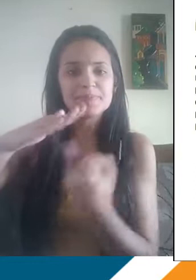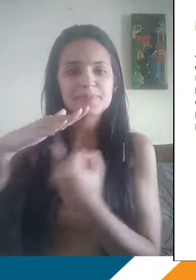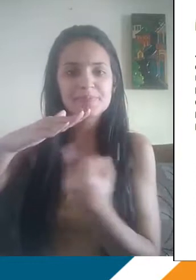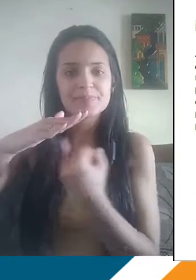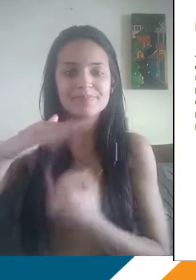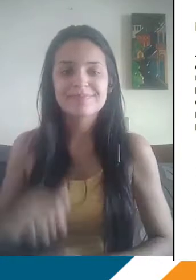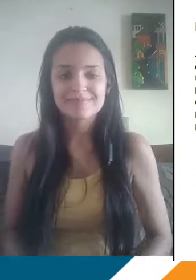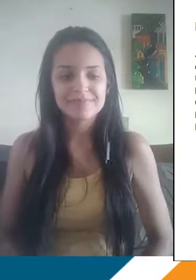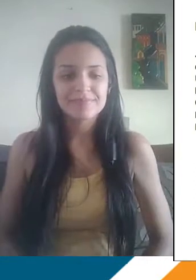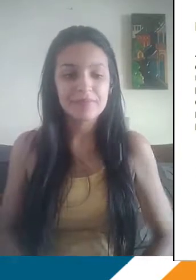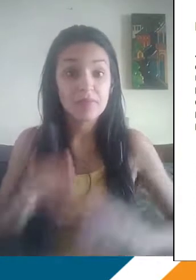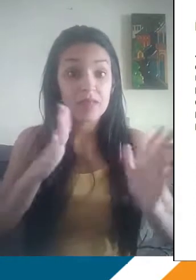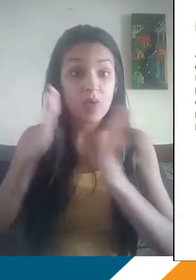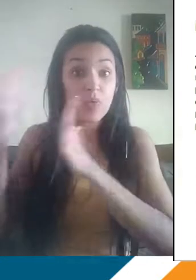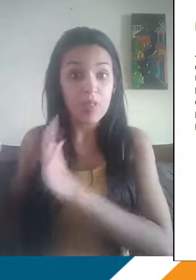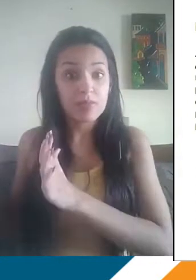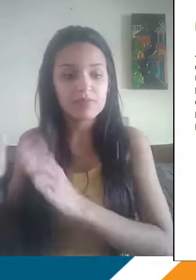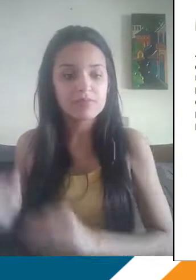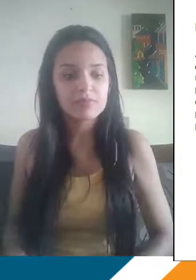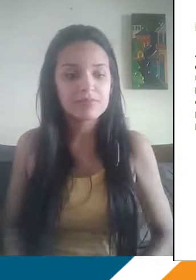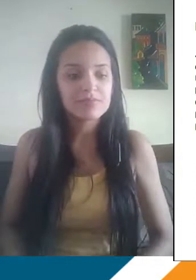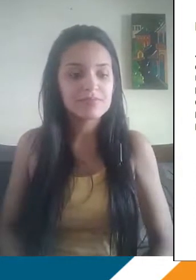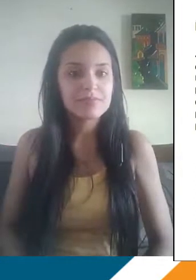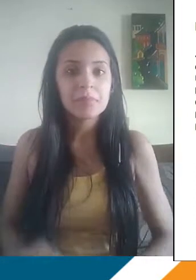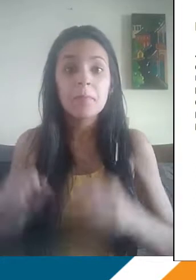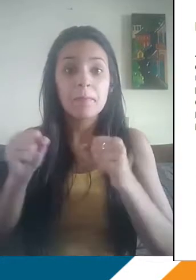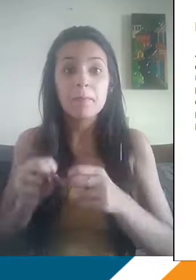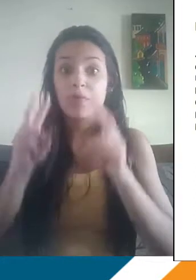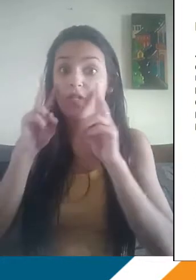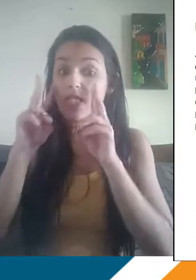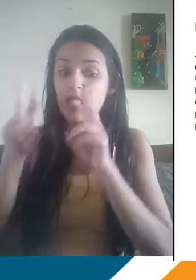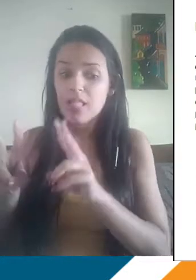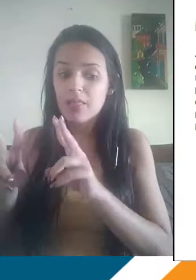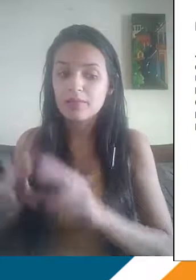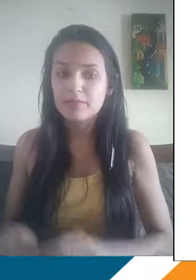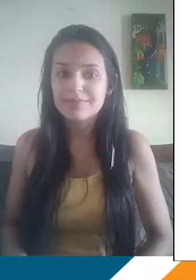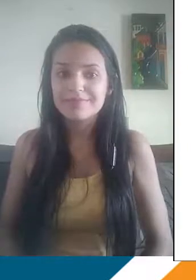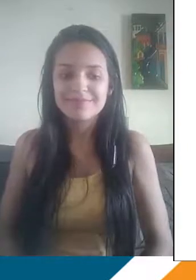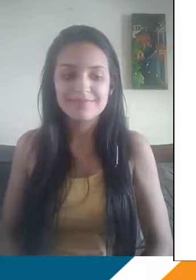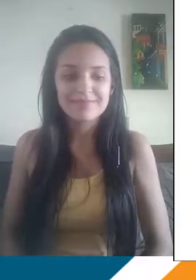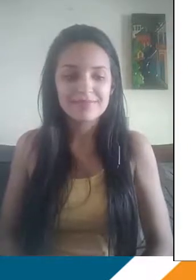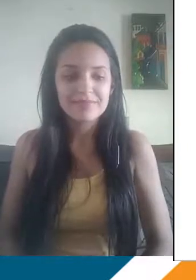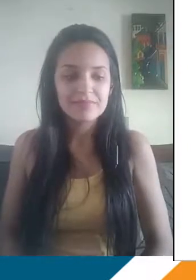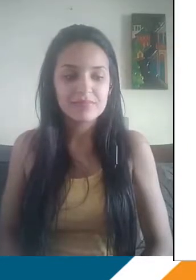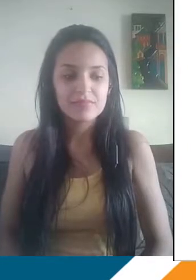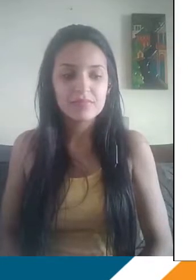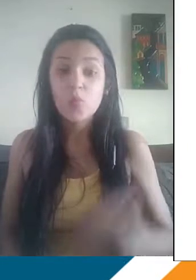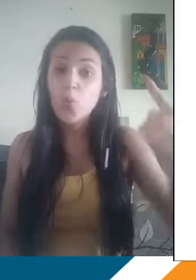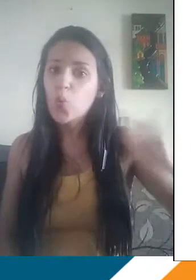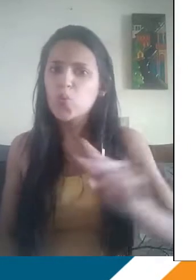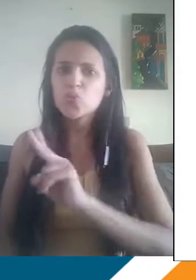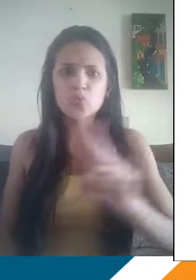brancos. Ao lado, vocês podem observar a notícia que deu base para a criação desse poema. Outro